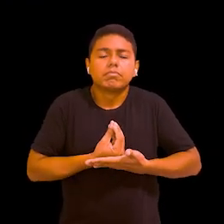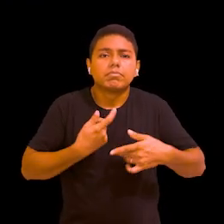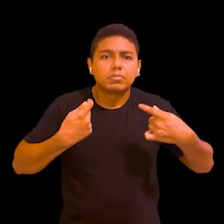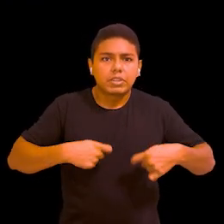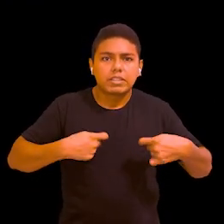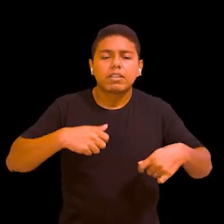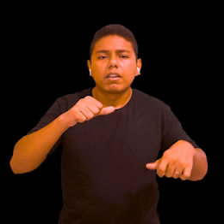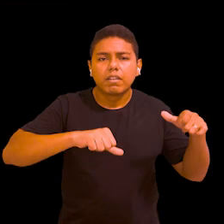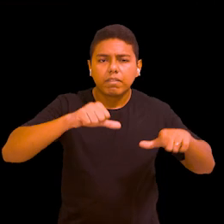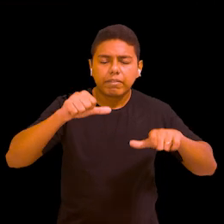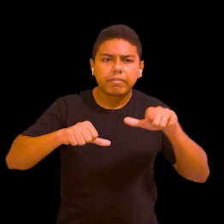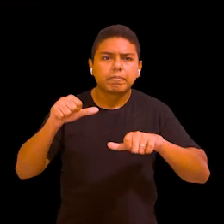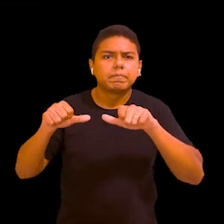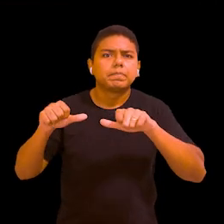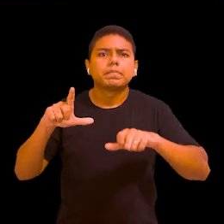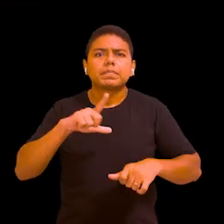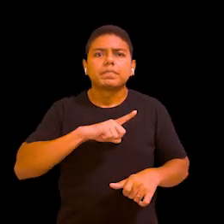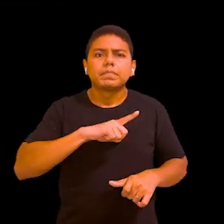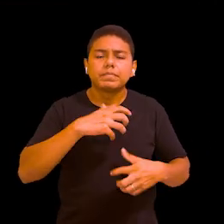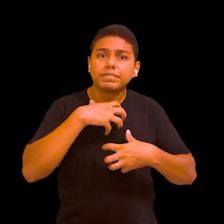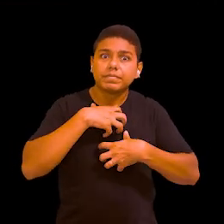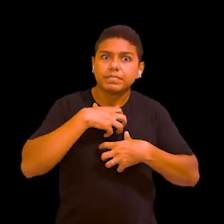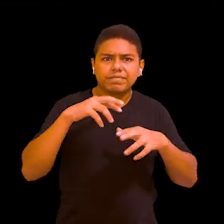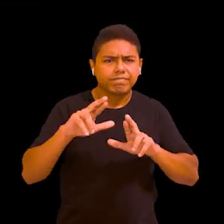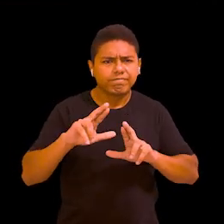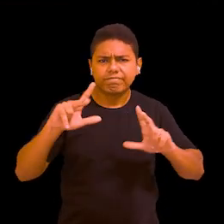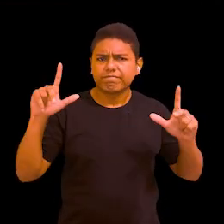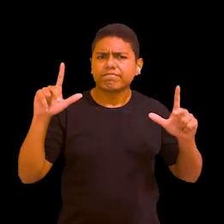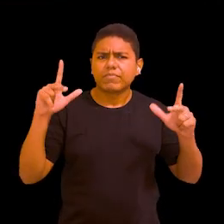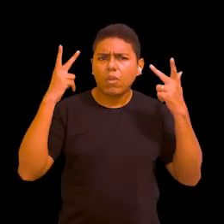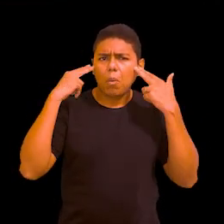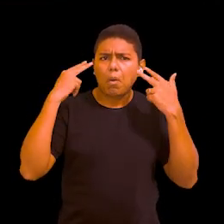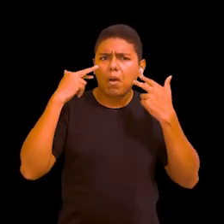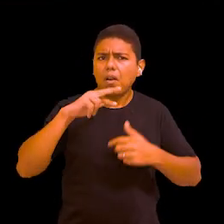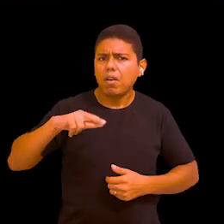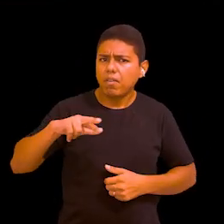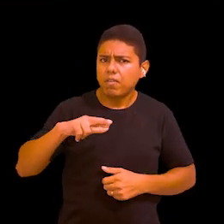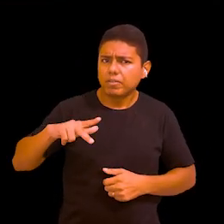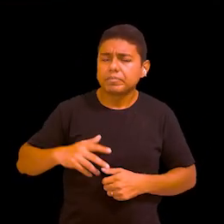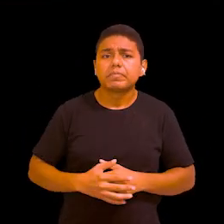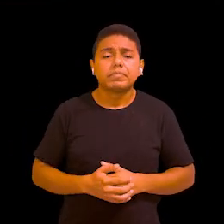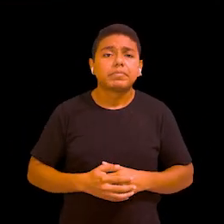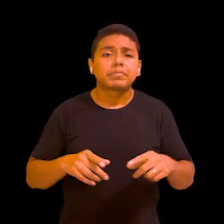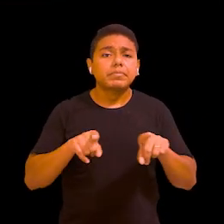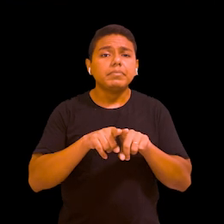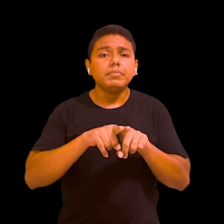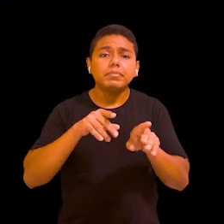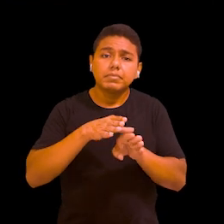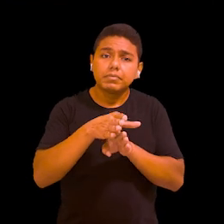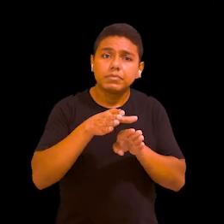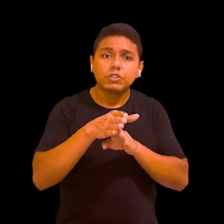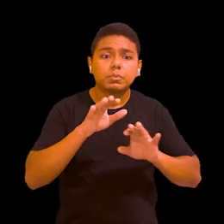preciso avaliar também a existência de sintomas anormais, realizar orientação sobre o